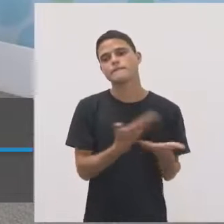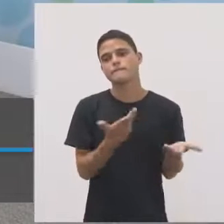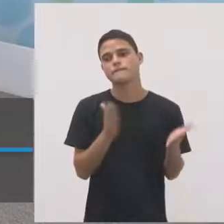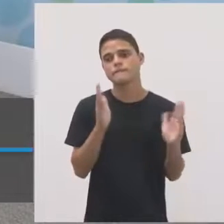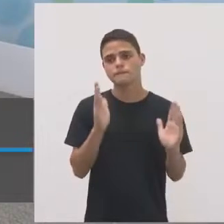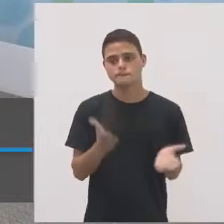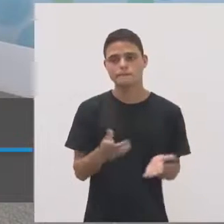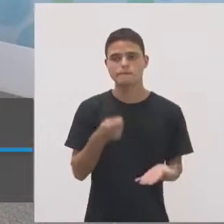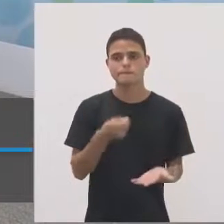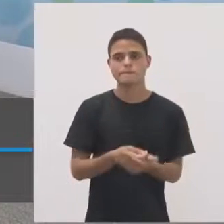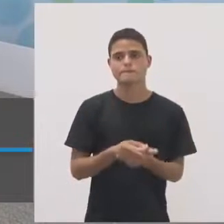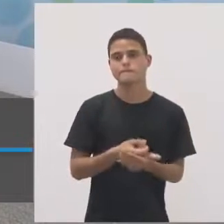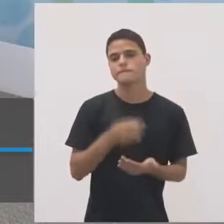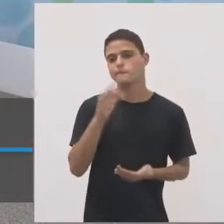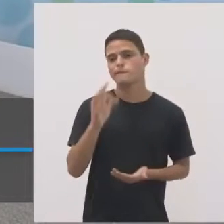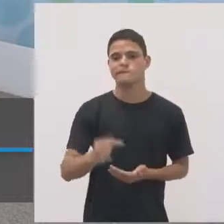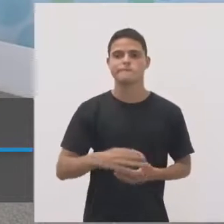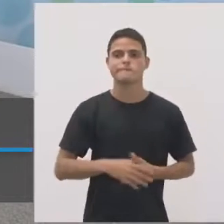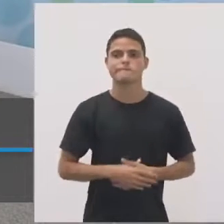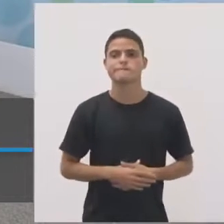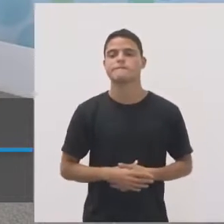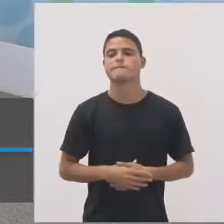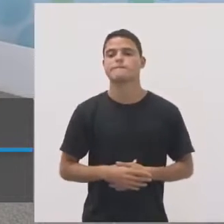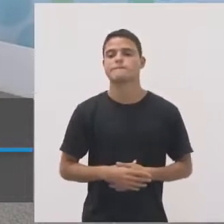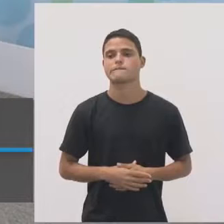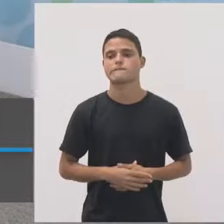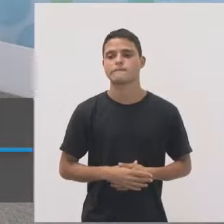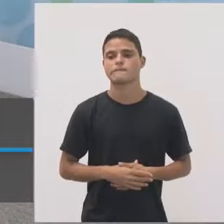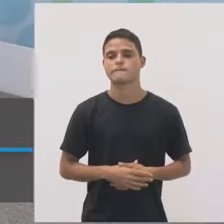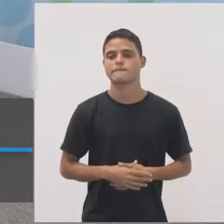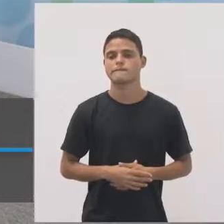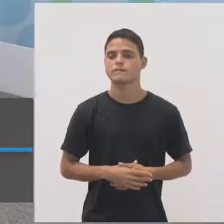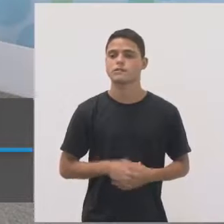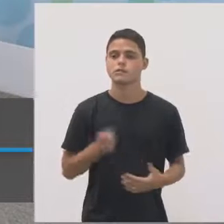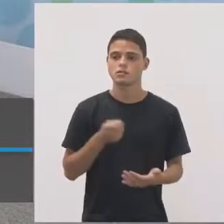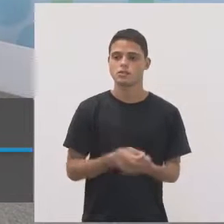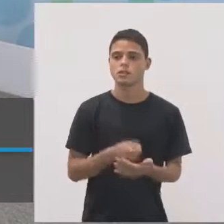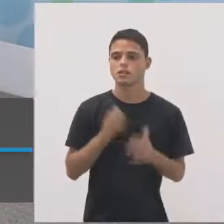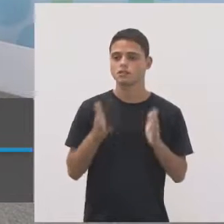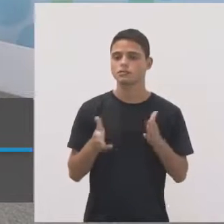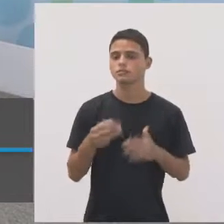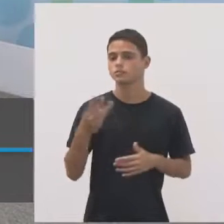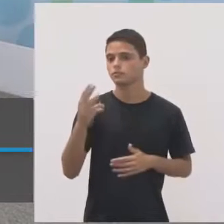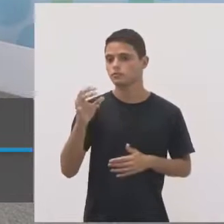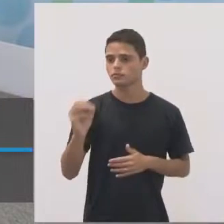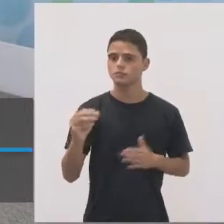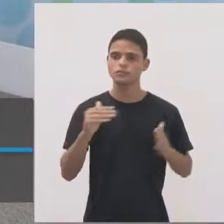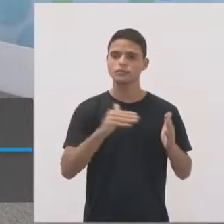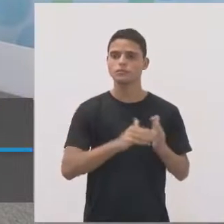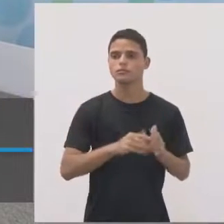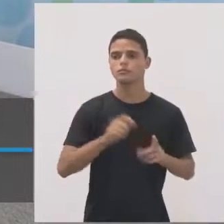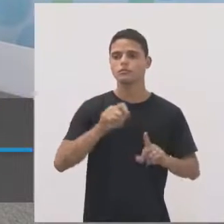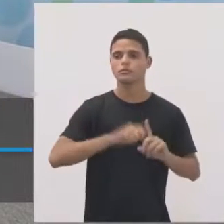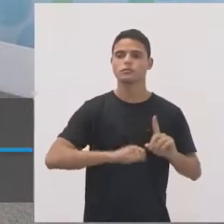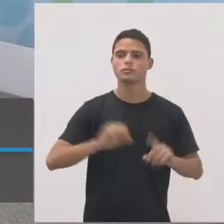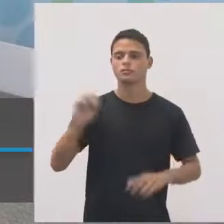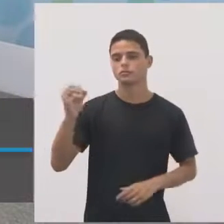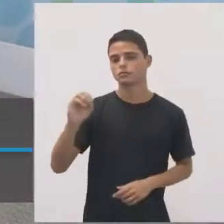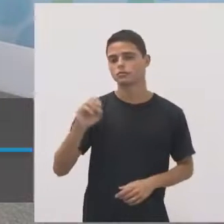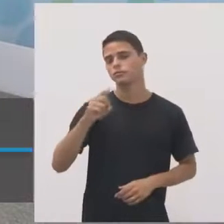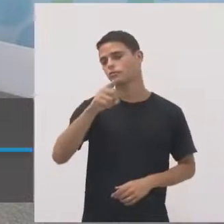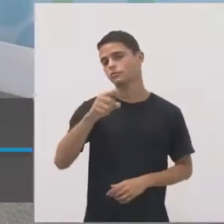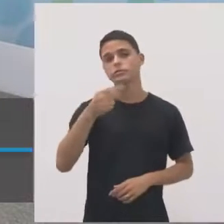comprar, ter feito uma compra esperta e boa. E na hora de comprar, que ainda tem o prazo até final de outubro, né? Para vocês se